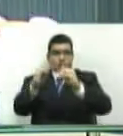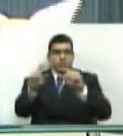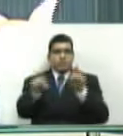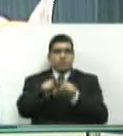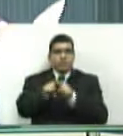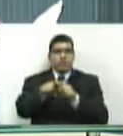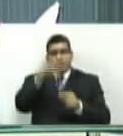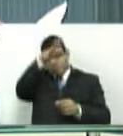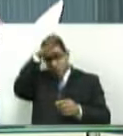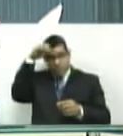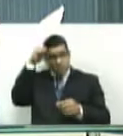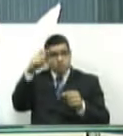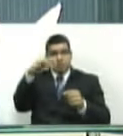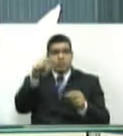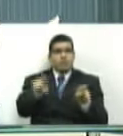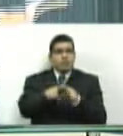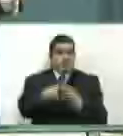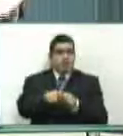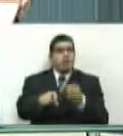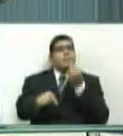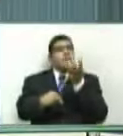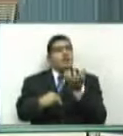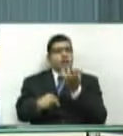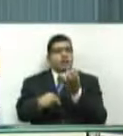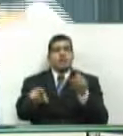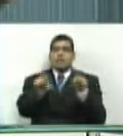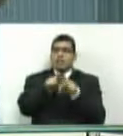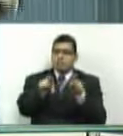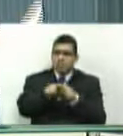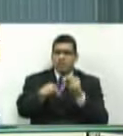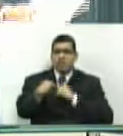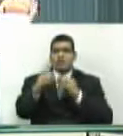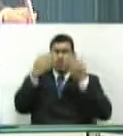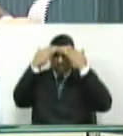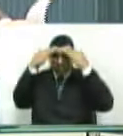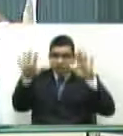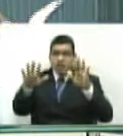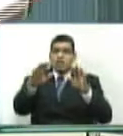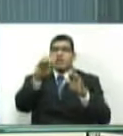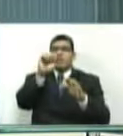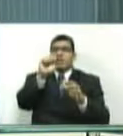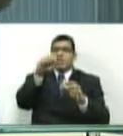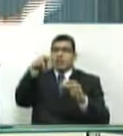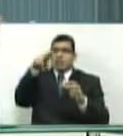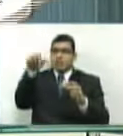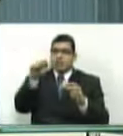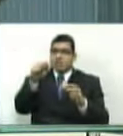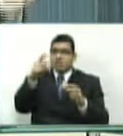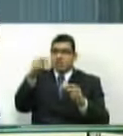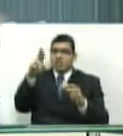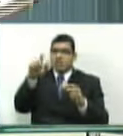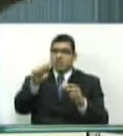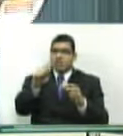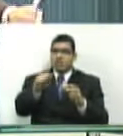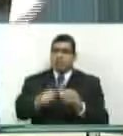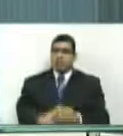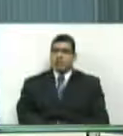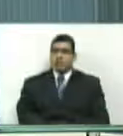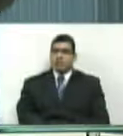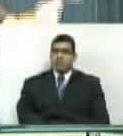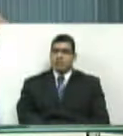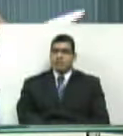jurídica do Amazonprev, para que fique claro que o Amazonprev é uma instituição previdenciária de